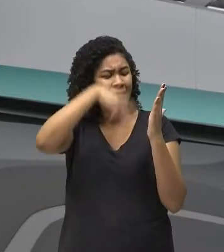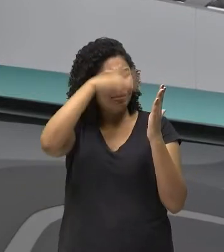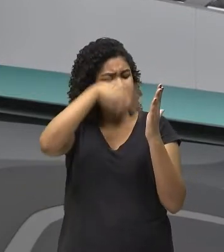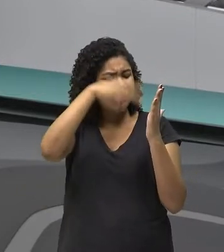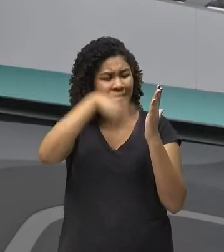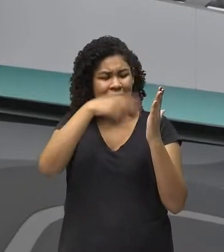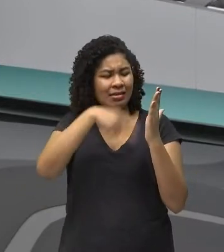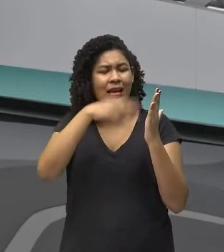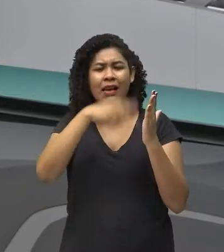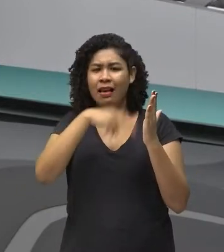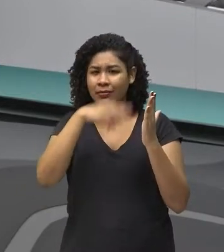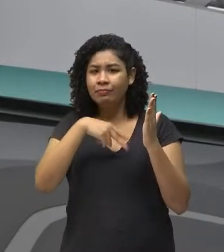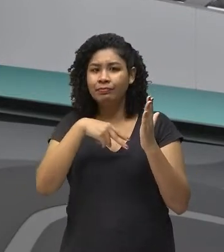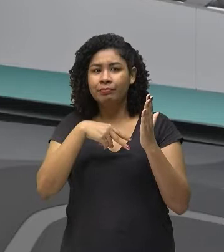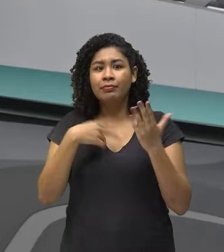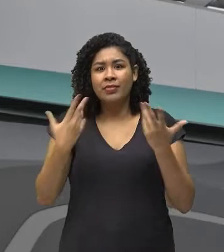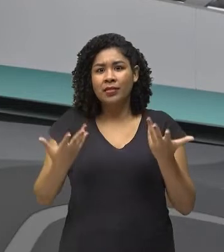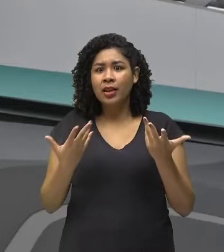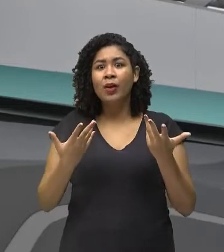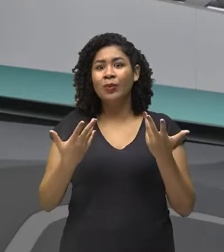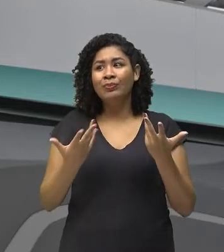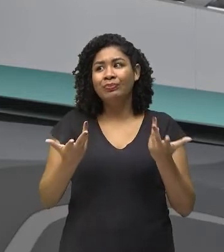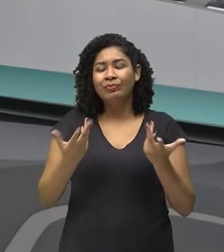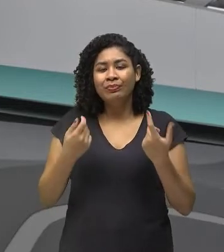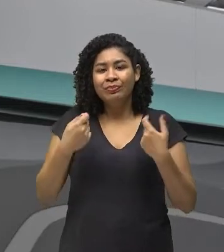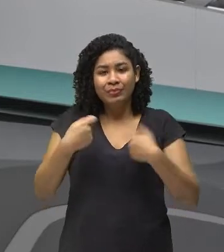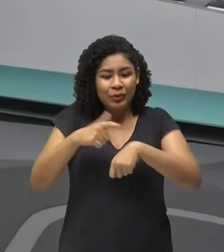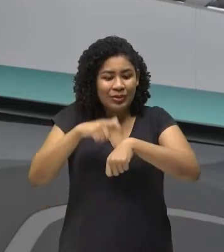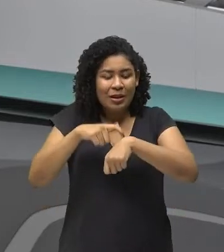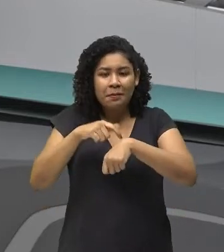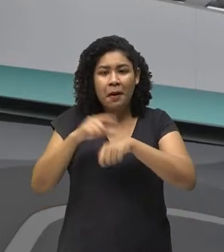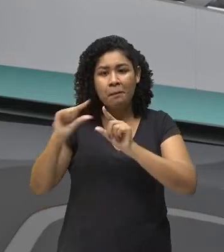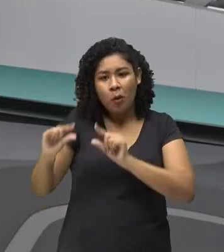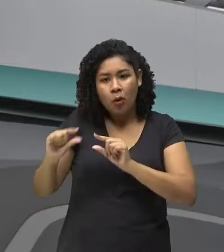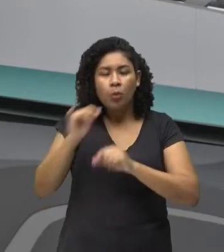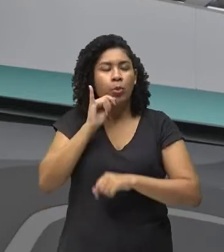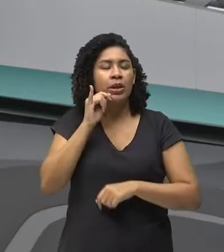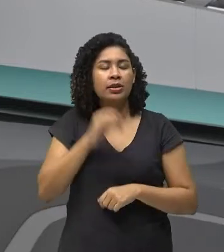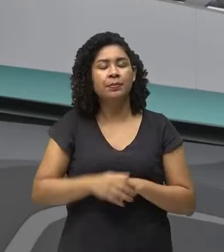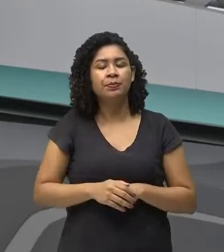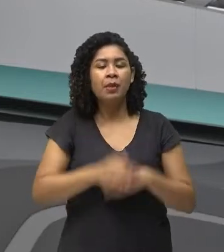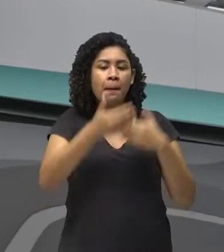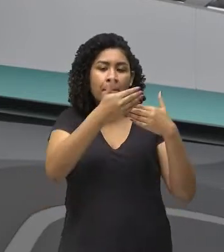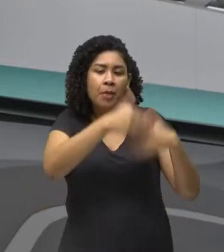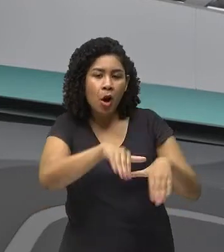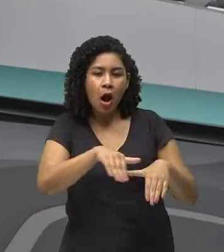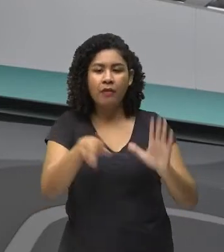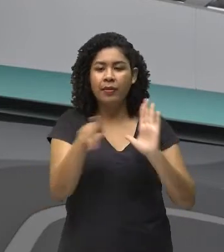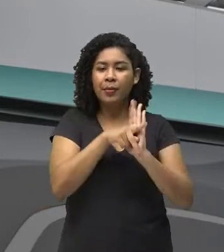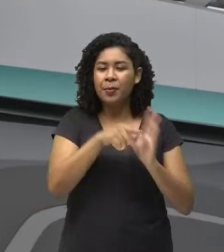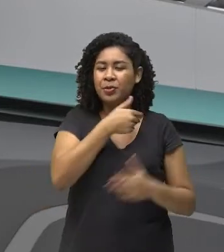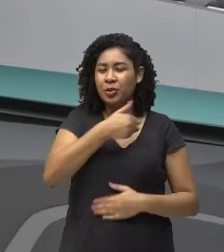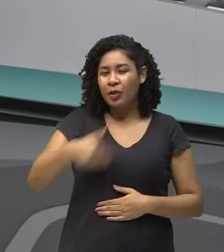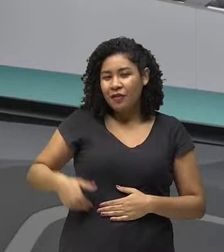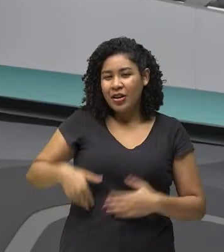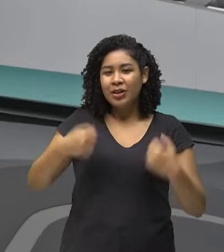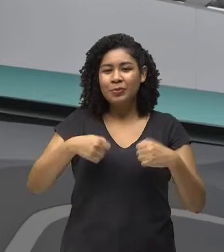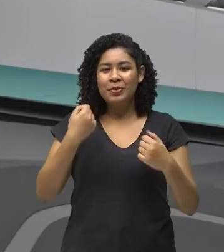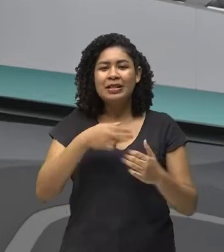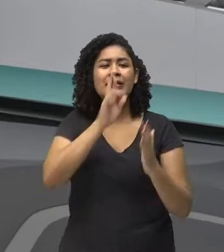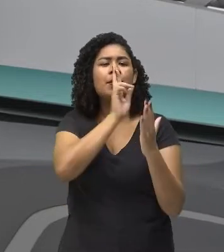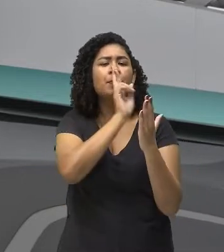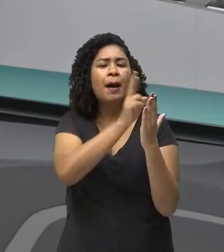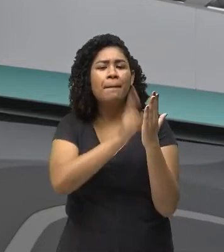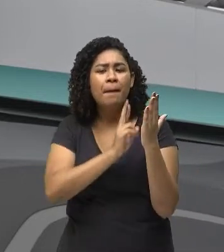acontece isso? Em geral, nas nossas avaliações externas, não é? Quando tem aquela prova que é mandada pelo governo, que você tem que responder tudo direitinho, mas você